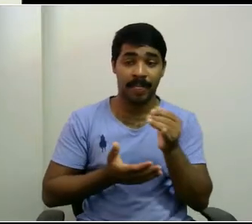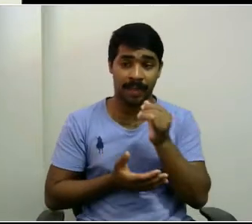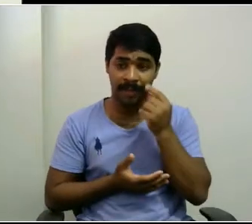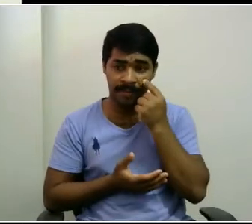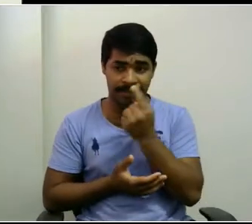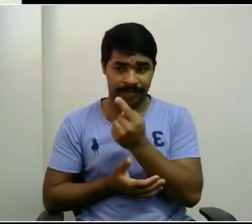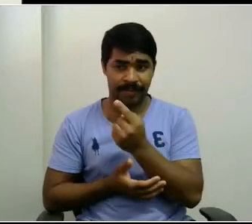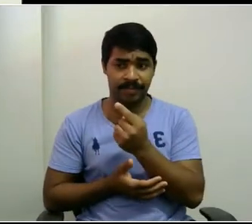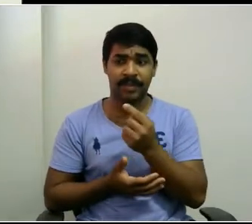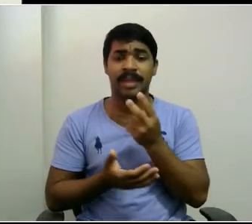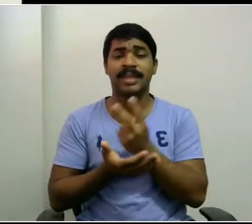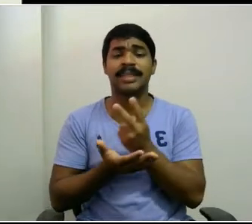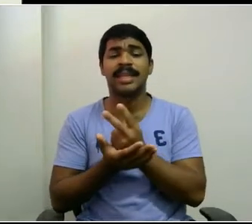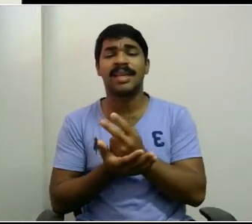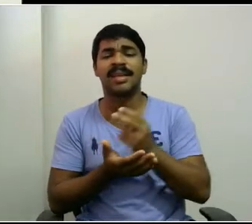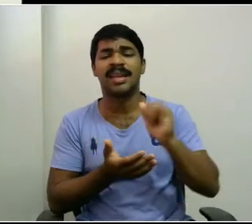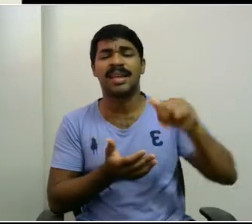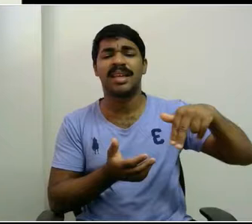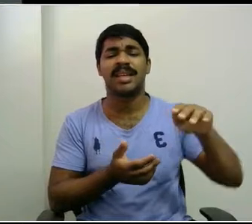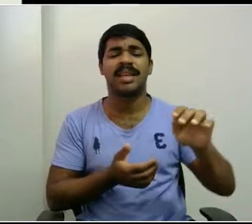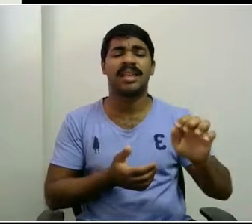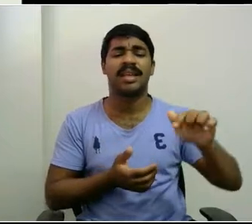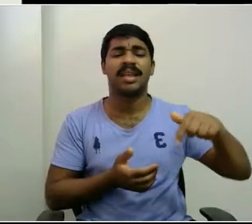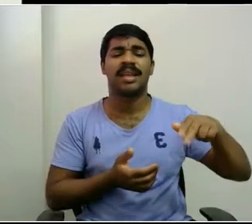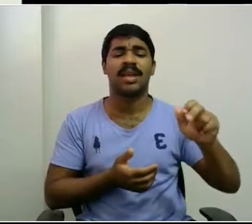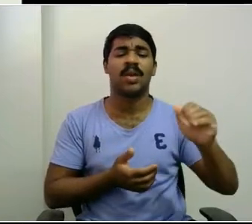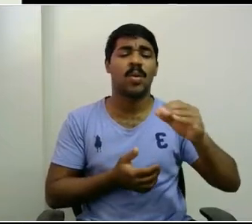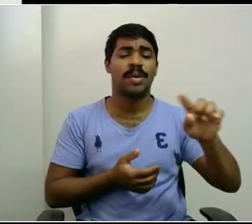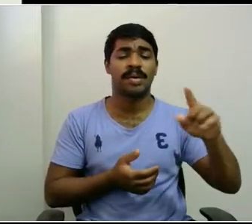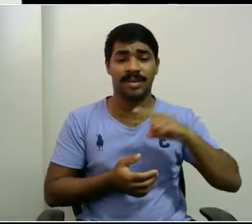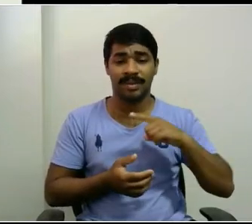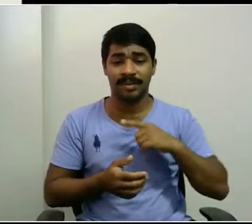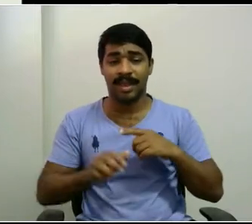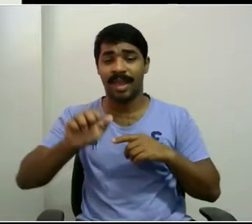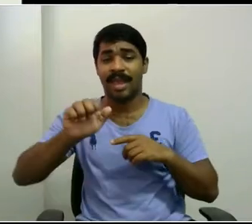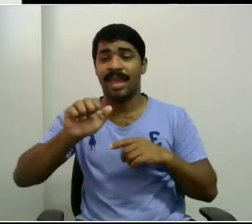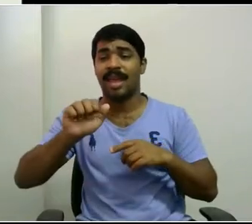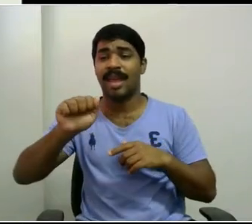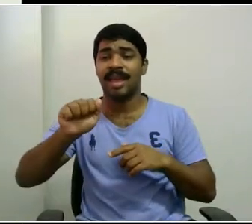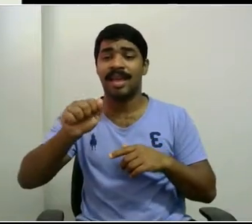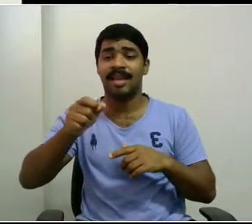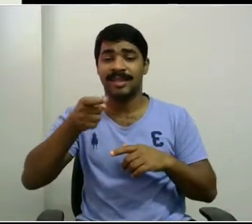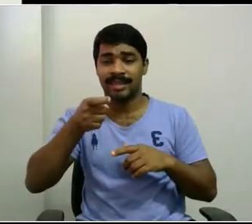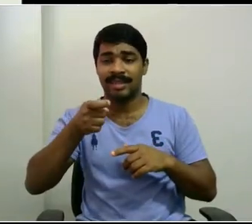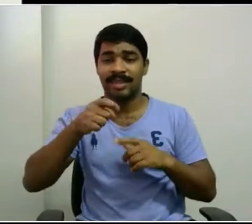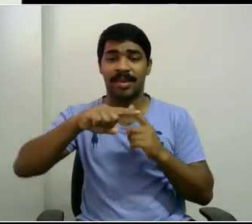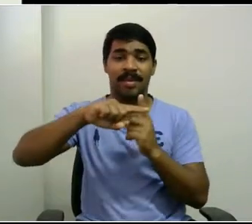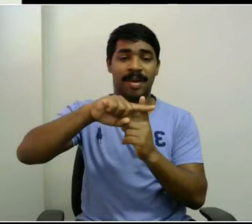Uma inequação do primeiro grau ela tem ax mais um b. Então, nesse primeiro caso aqui, ó, esse aqui é o meu a.